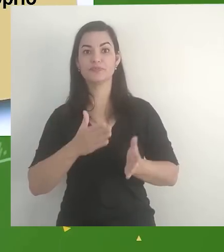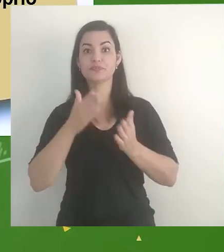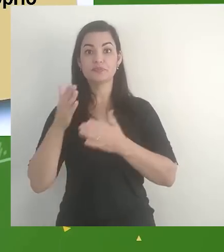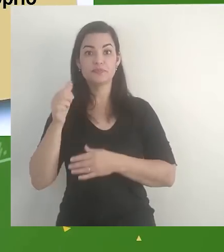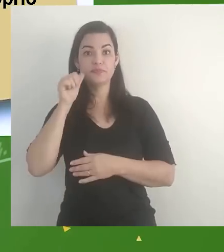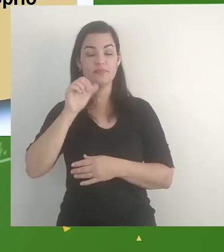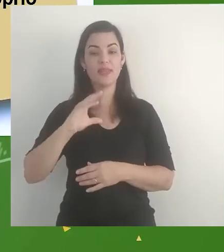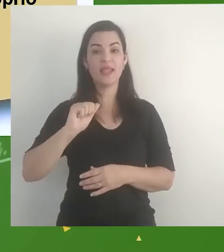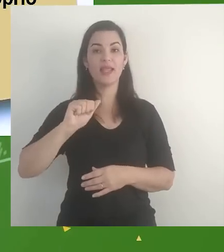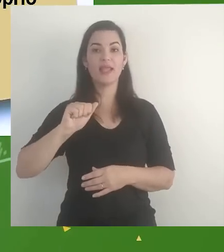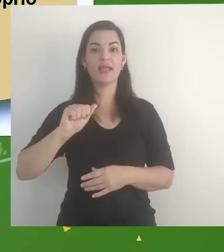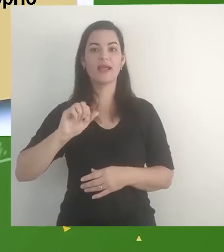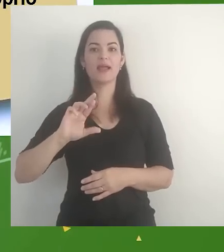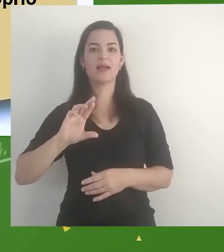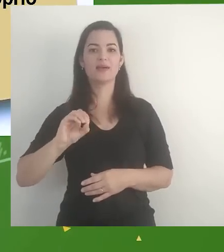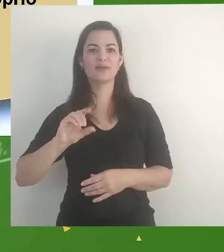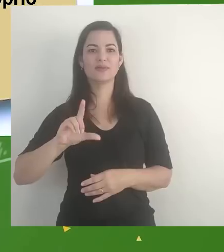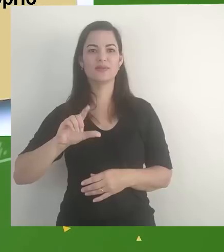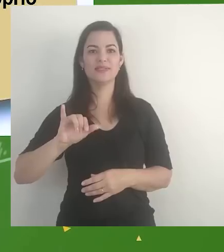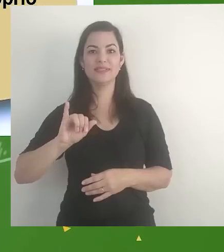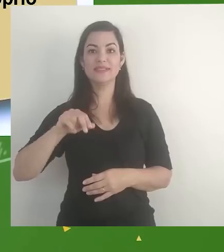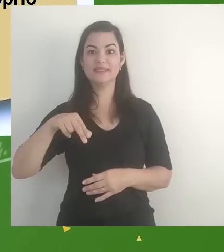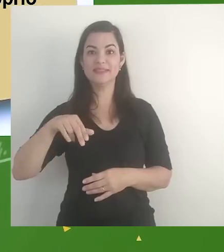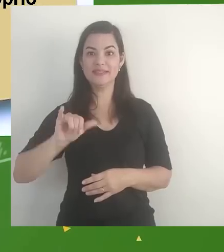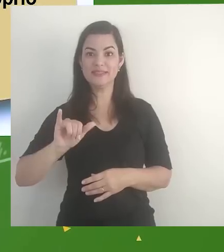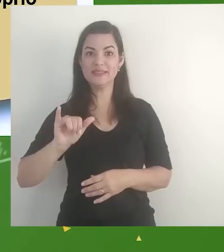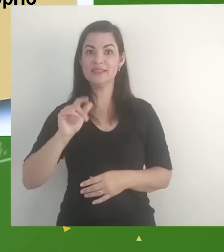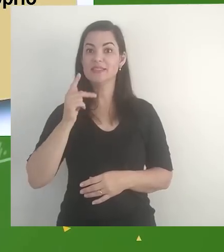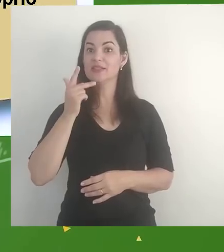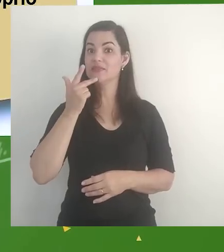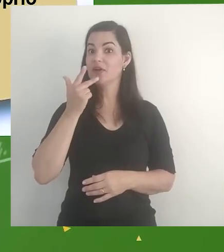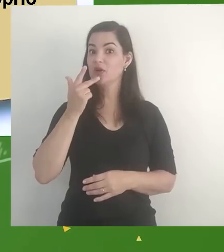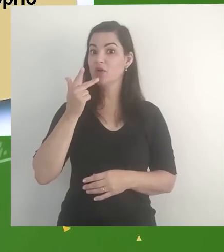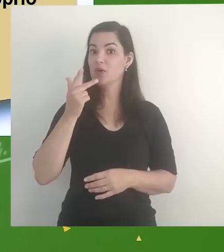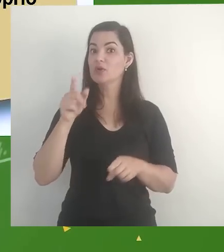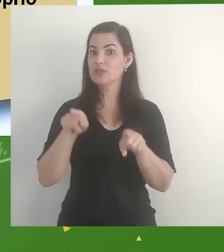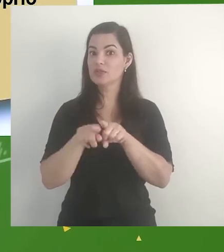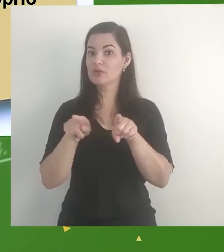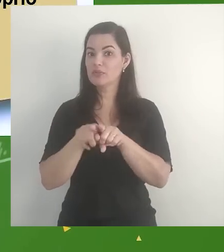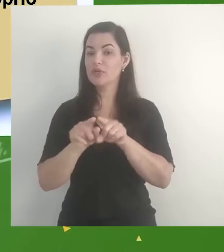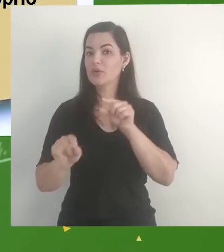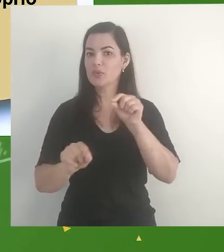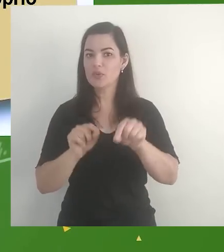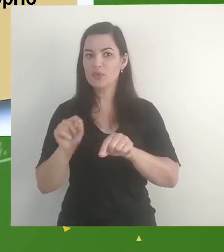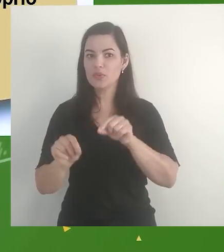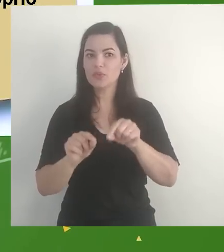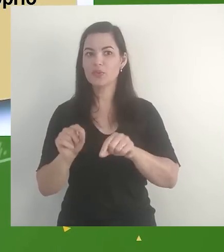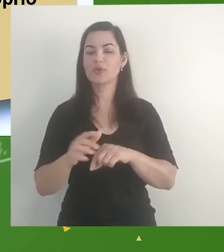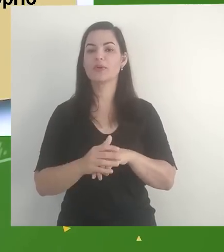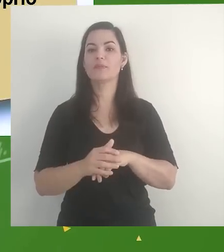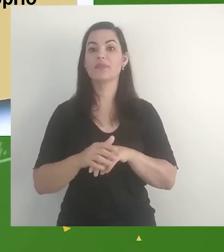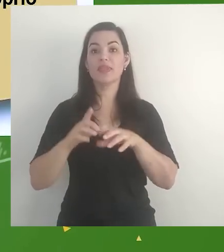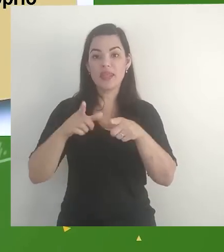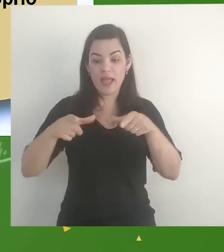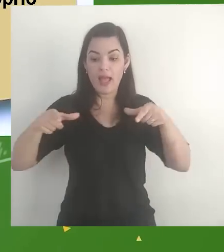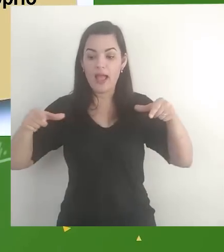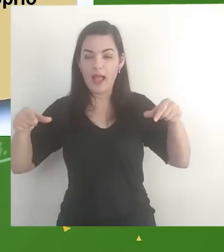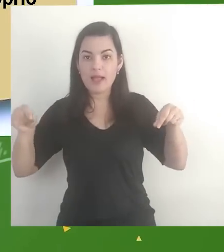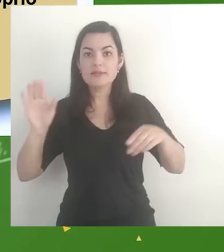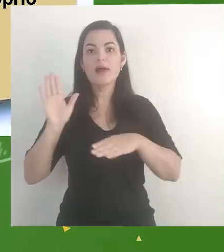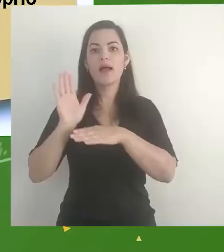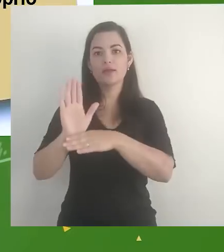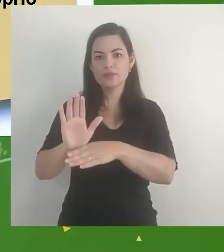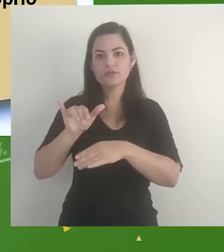3º ano, também no Celso Furtado, falou que as asas construídas no avião fazem com que ele possa